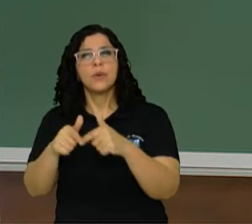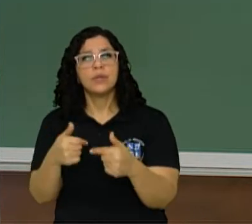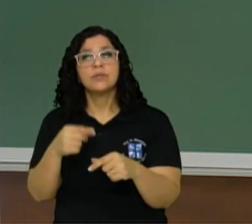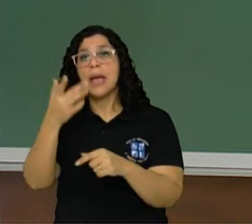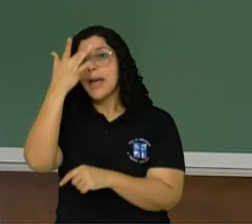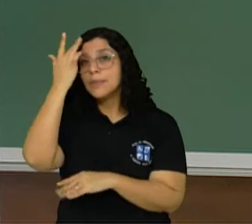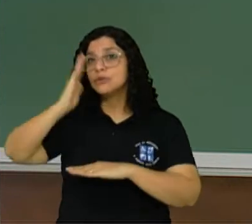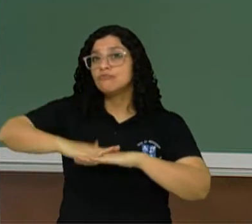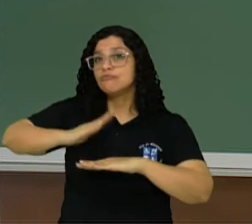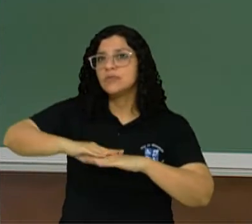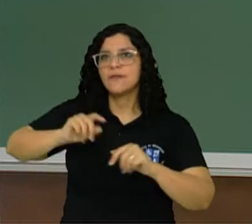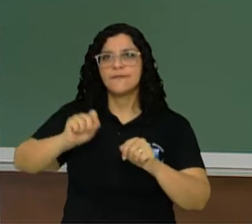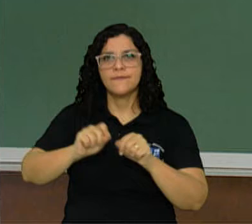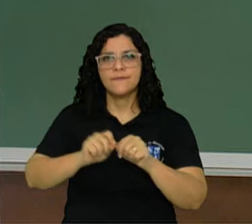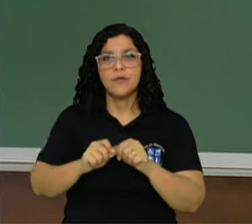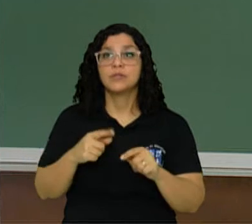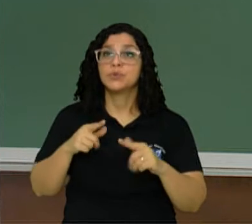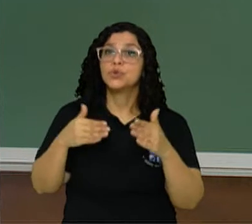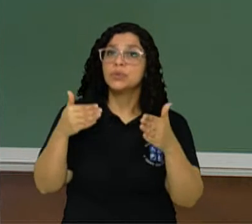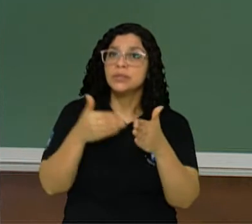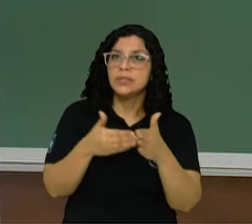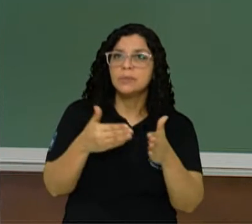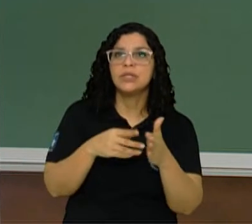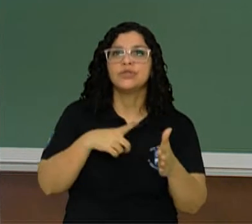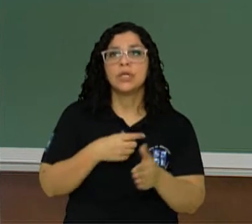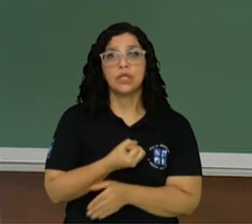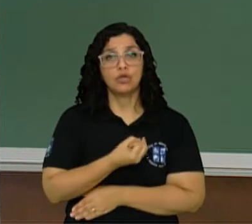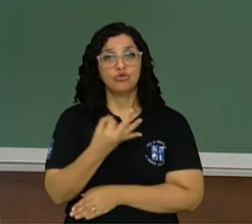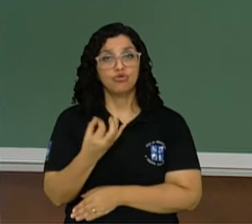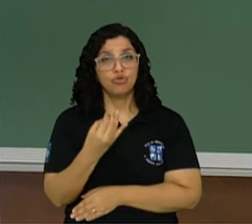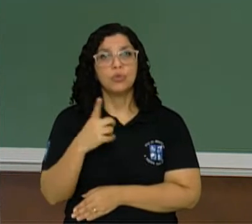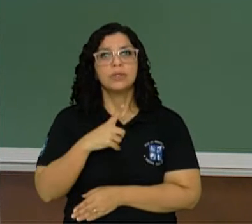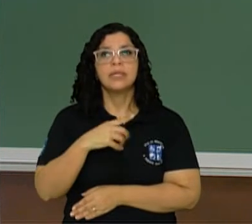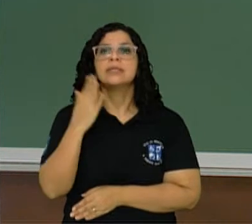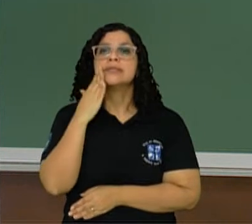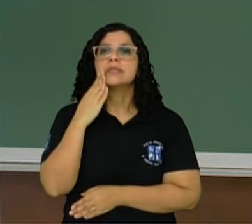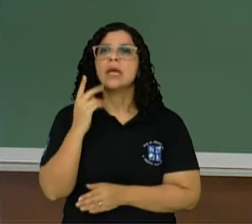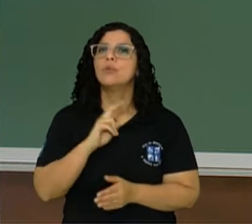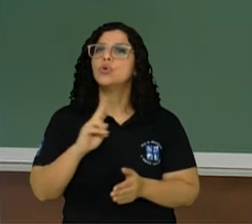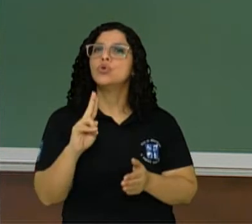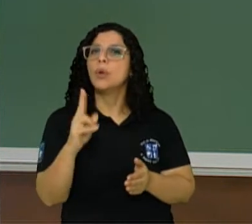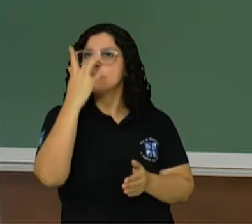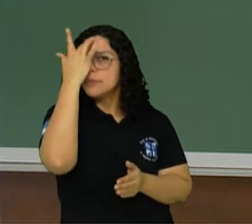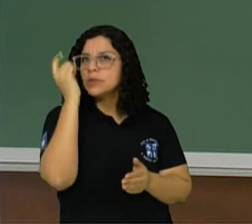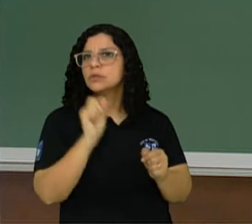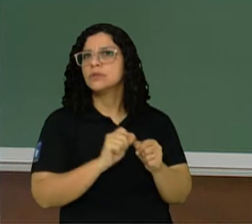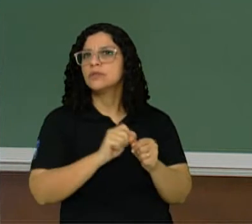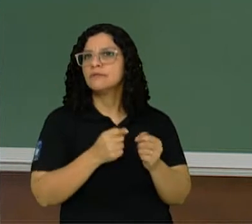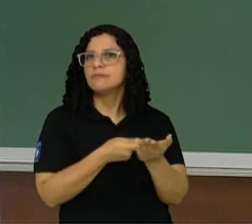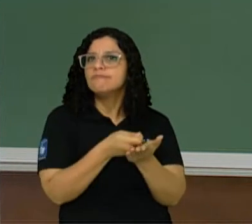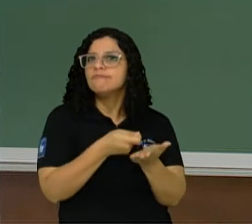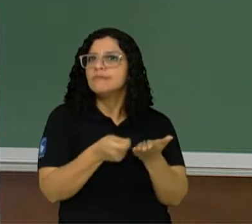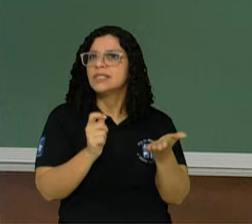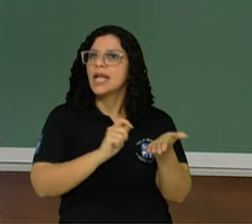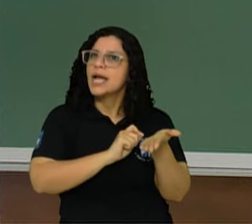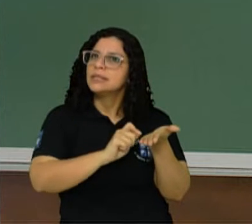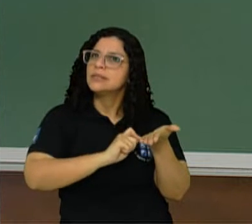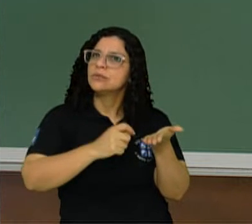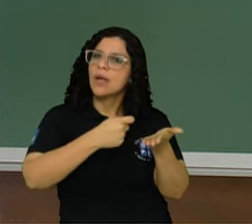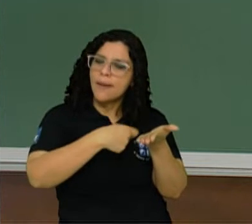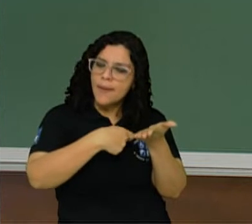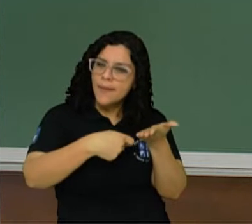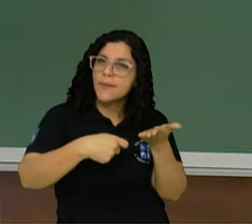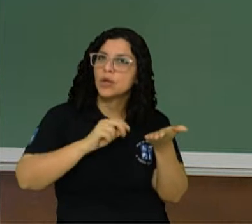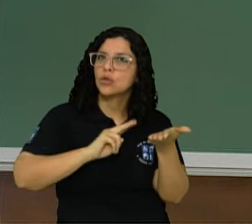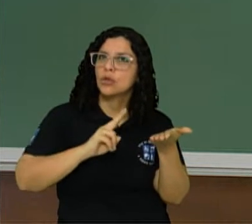elas são limitadas, numeradas e identificadas, né? Então, o autor ele assina na gravura quem ele é,